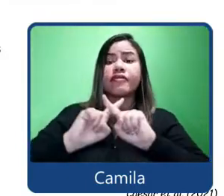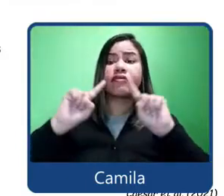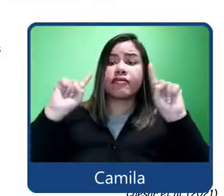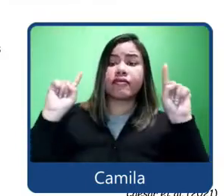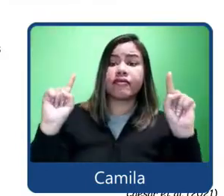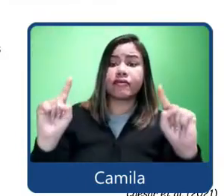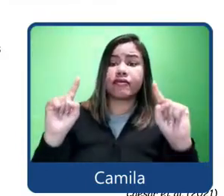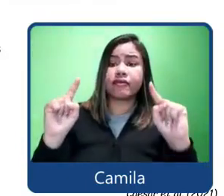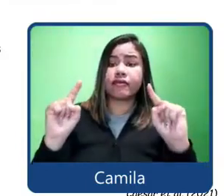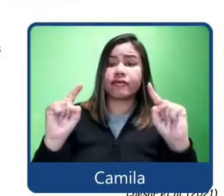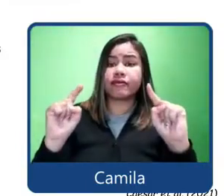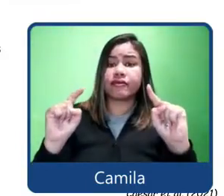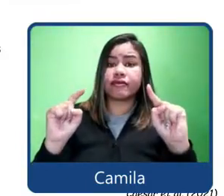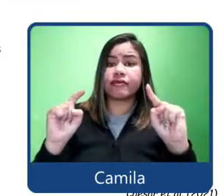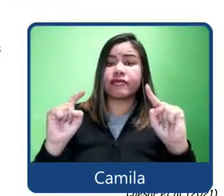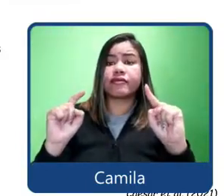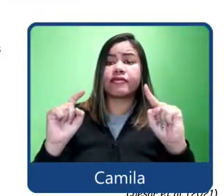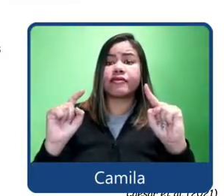a